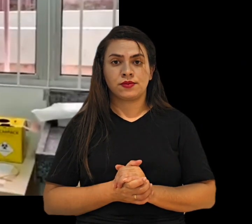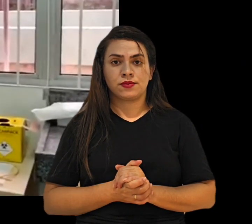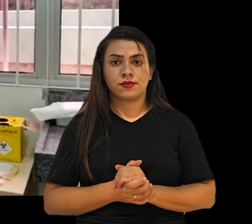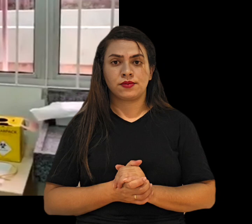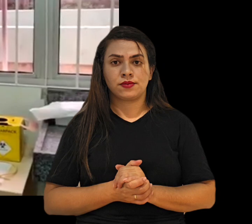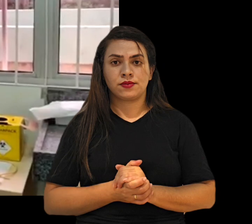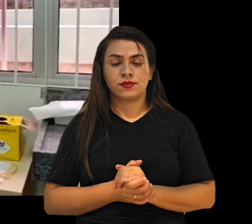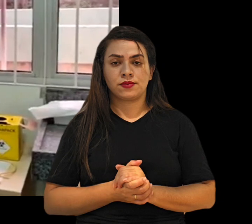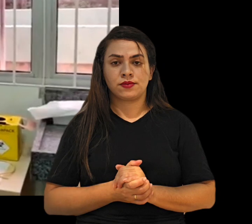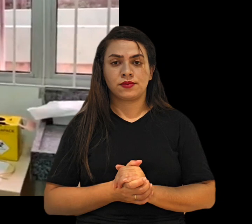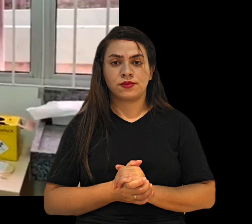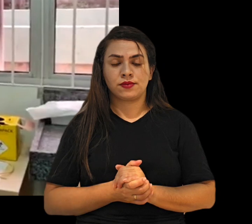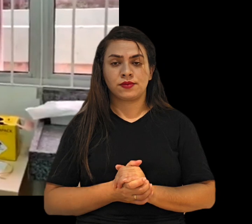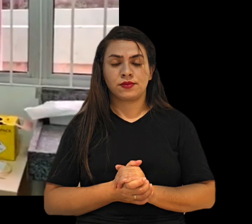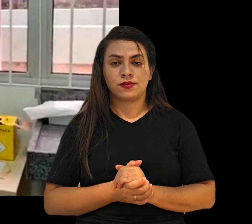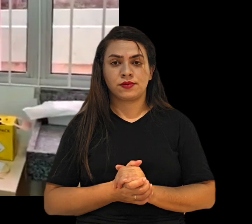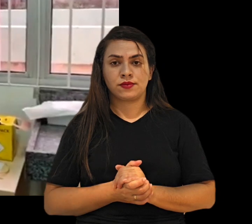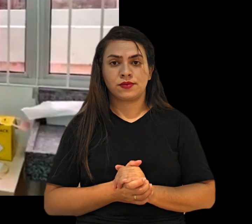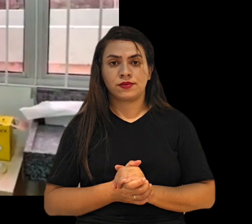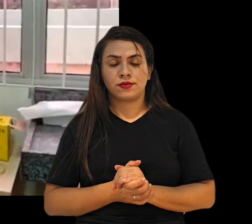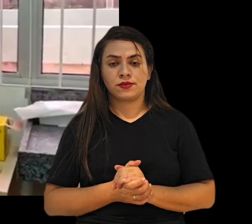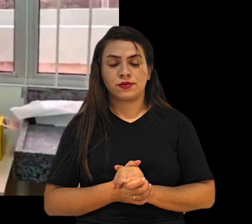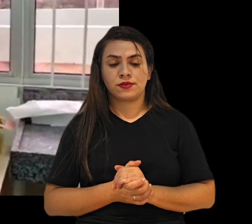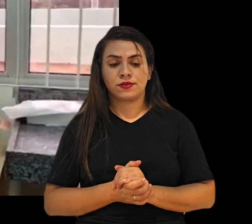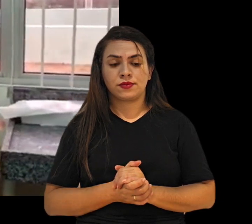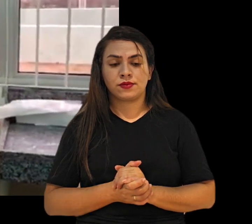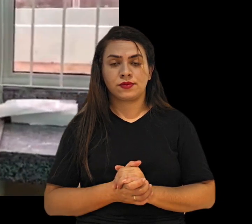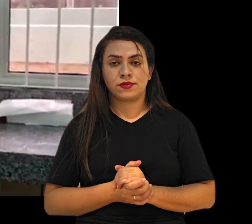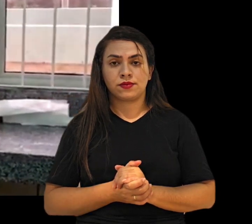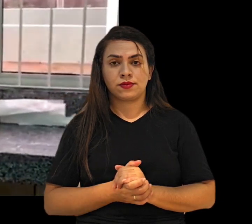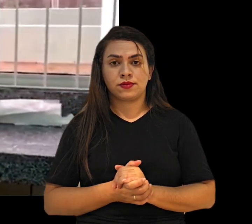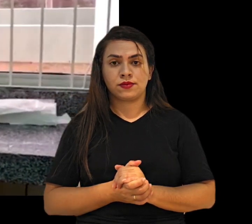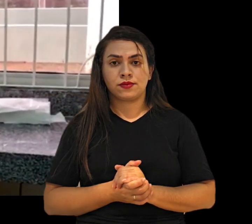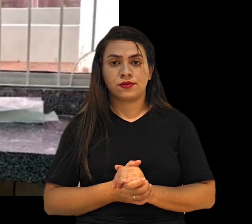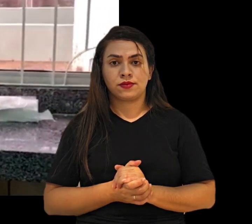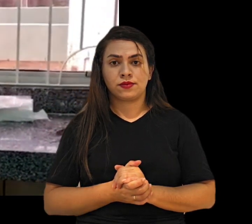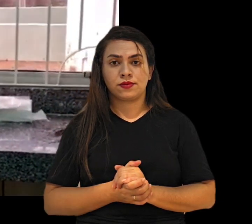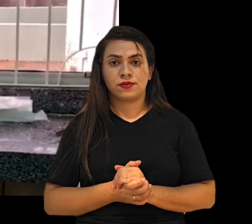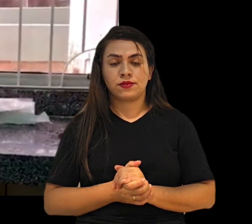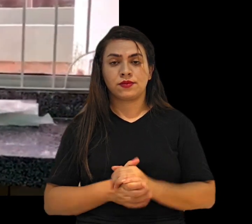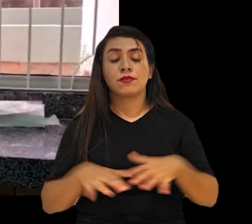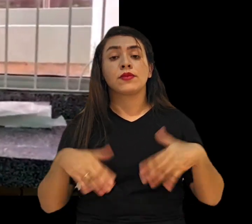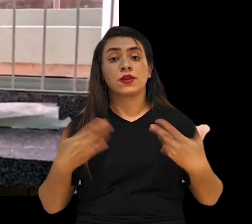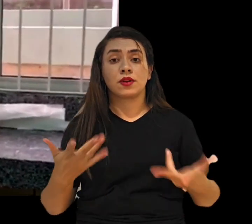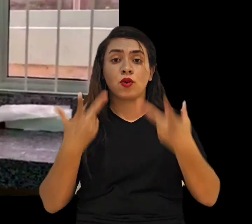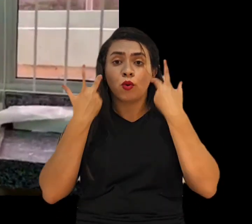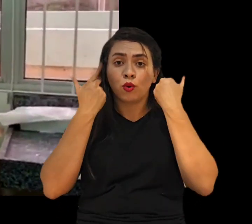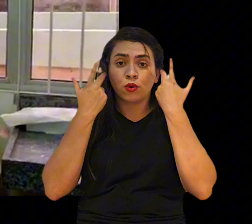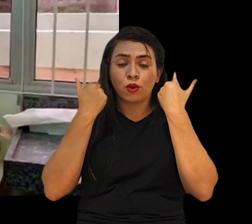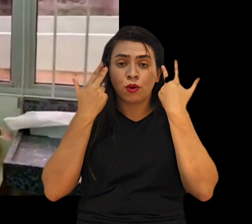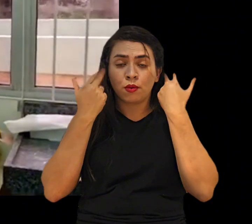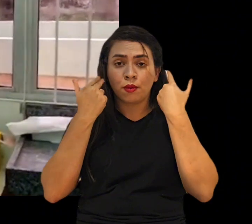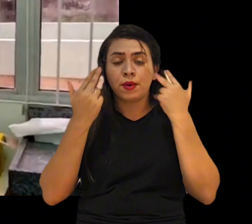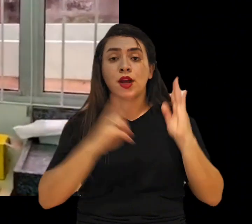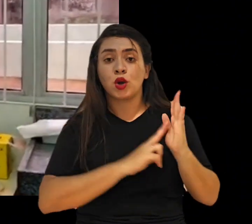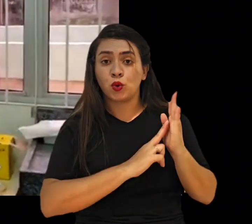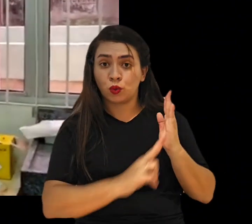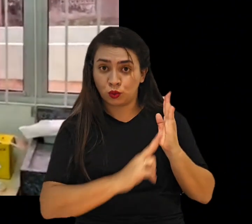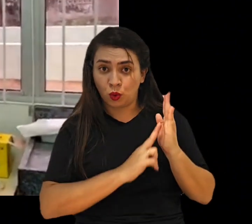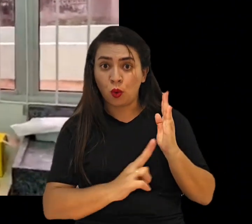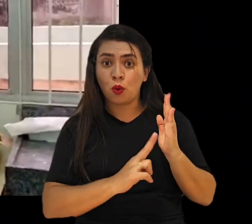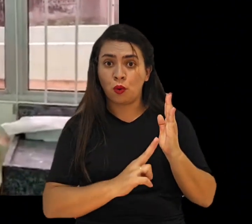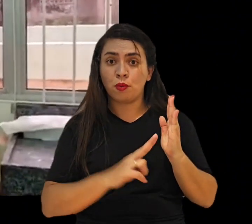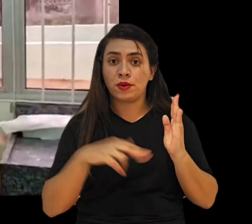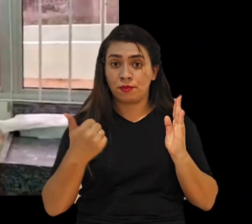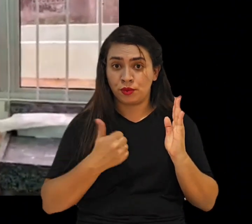Tá? Então, normalmente a gente faz primeiro a identificação, tá? Coloca todo o EPI, máscara, se